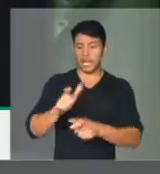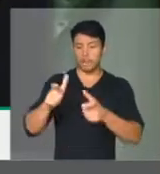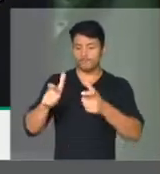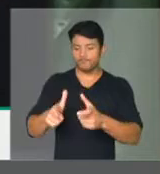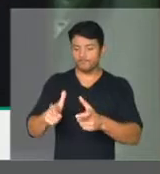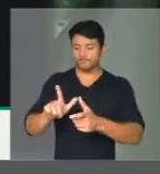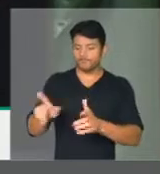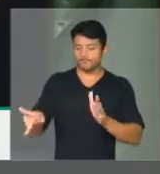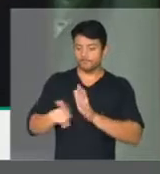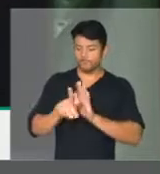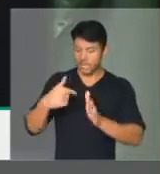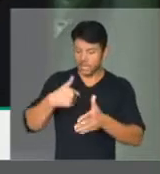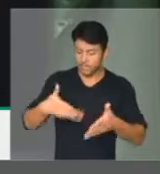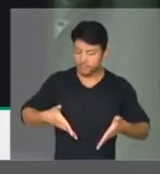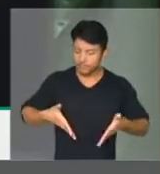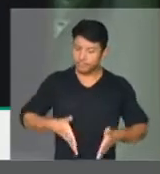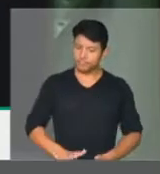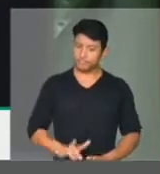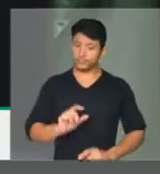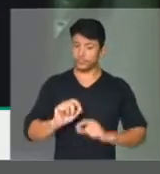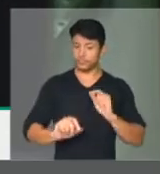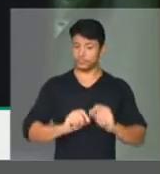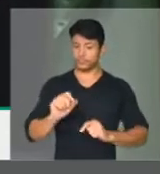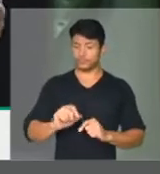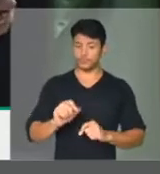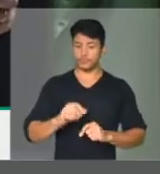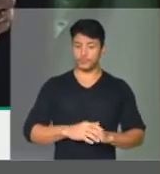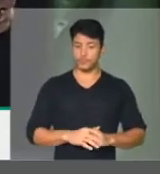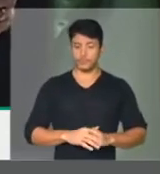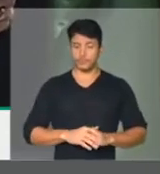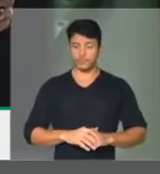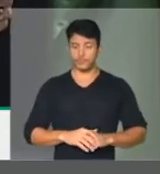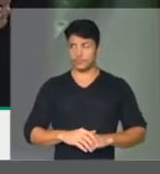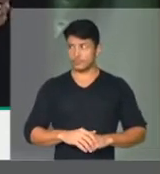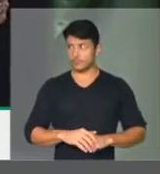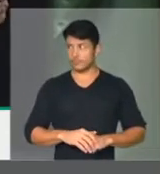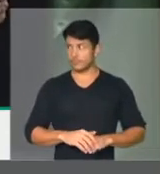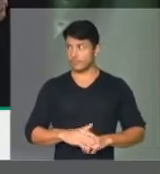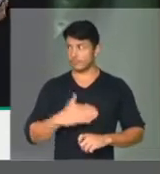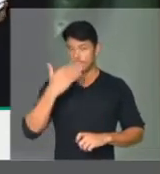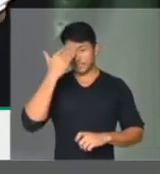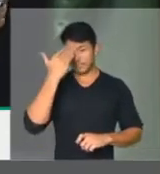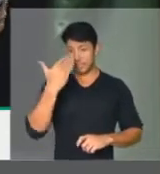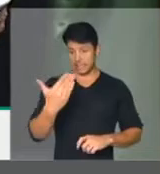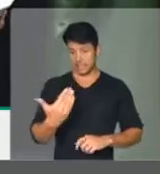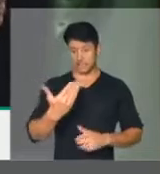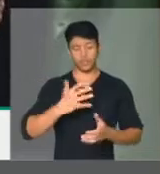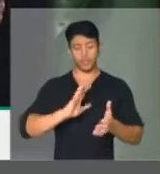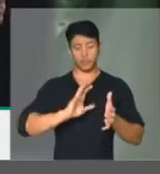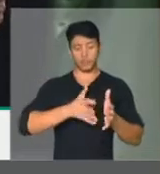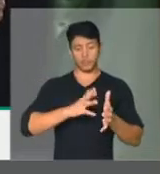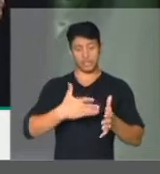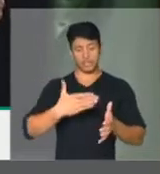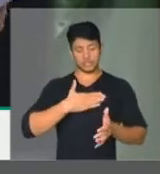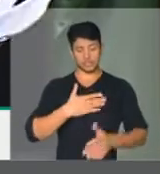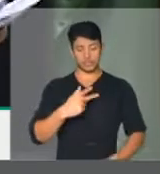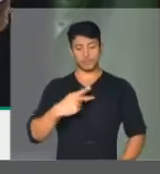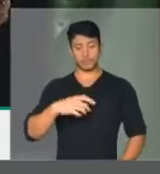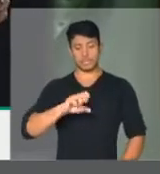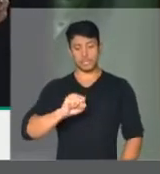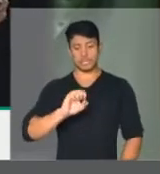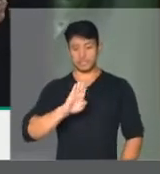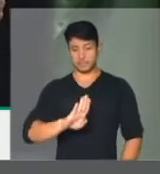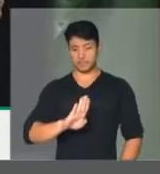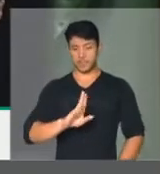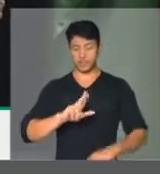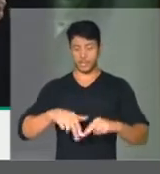Alencar, heroína da pátria, de Arraes e sua coerência desconcertante. Agradecer ao meu partido, o PSB, a